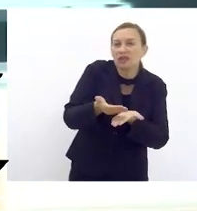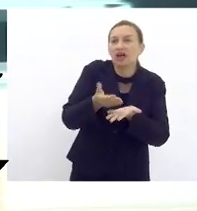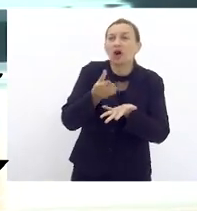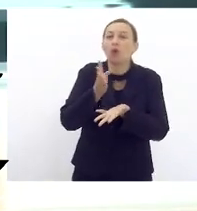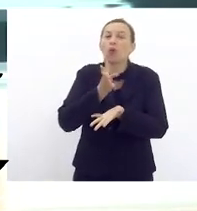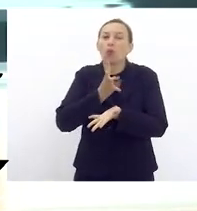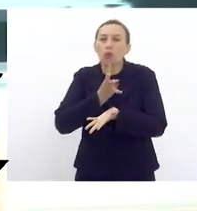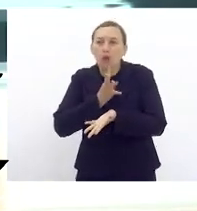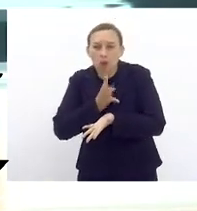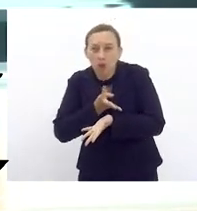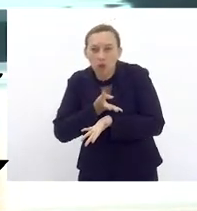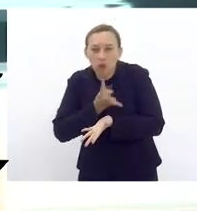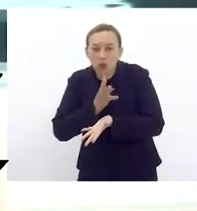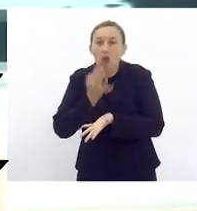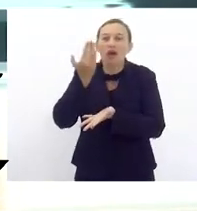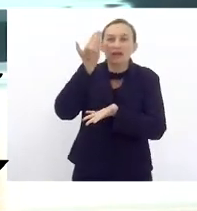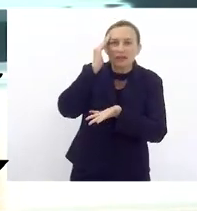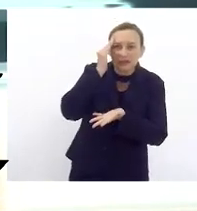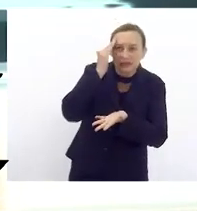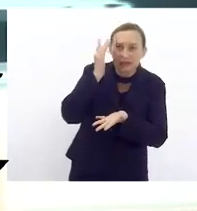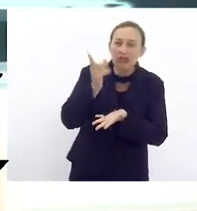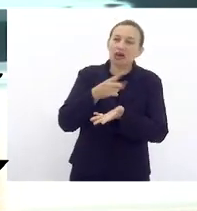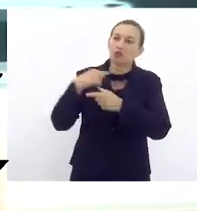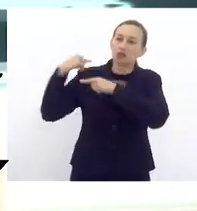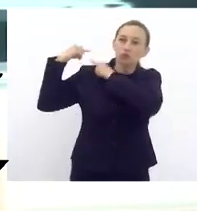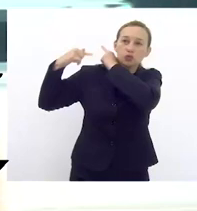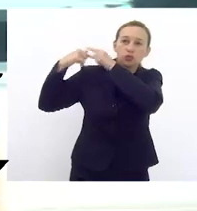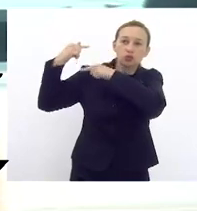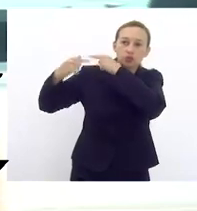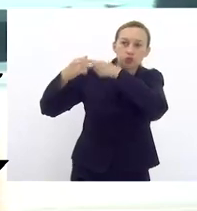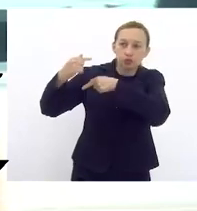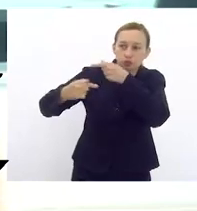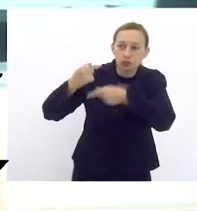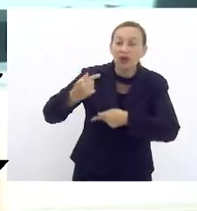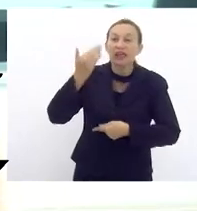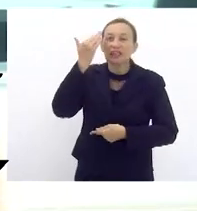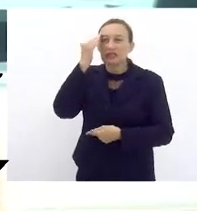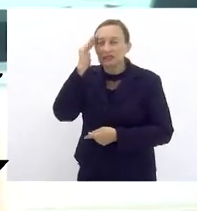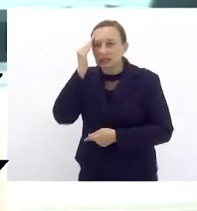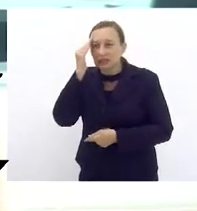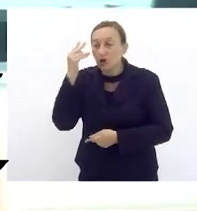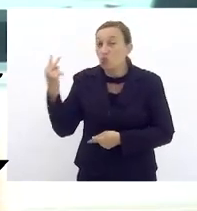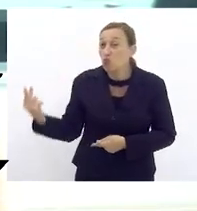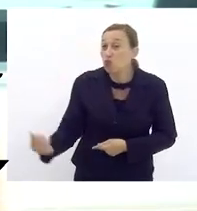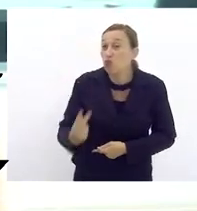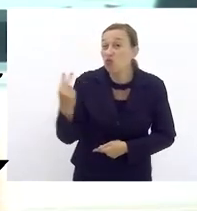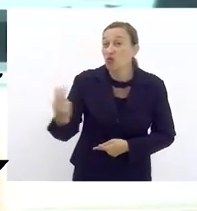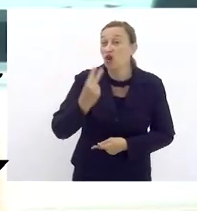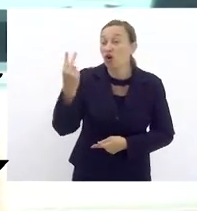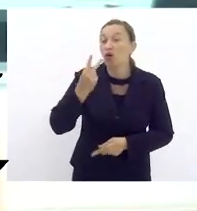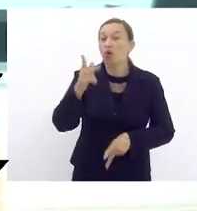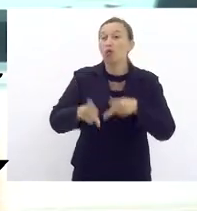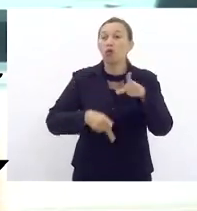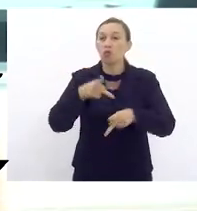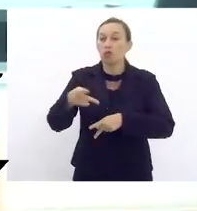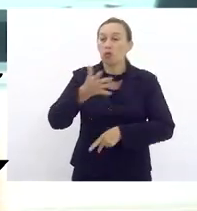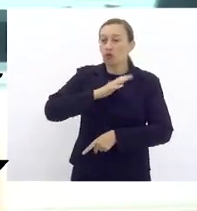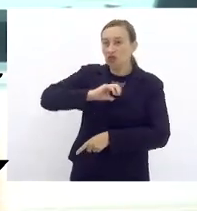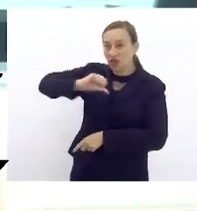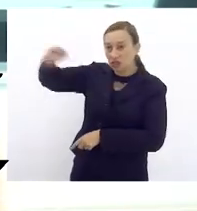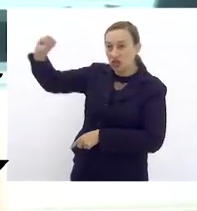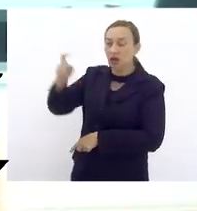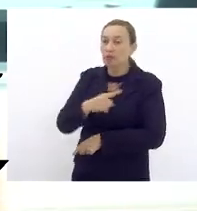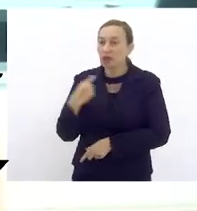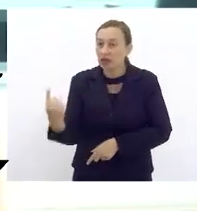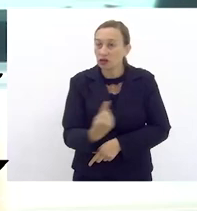e entender a nossa ancestralidade e entender o valor do Povo de axé para nós